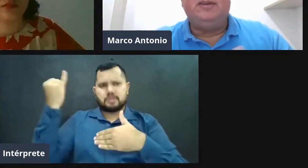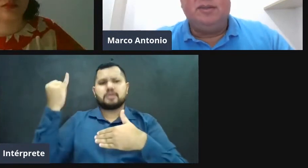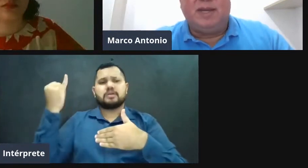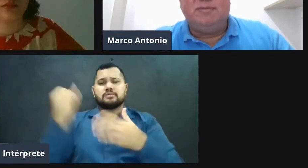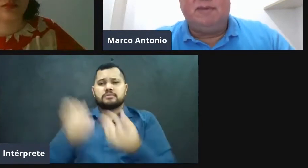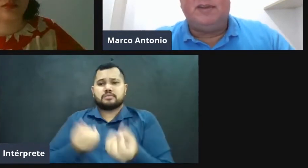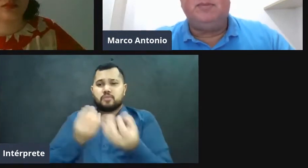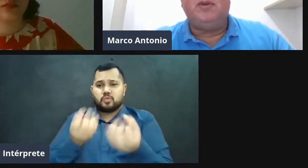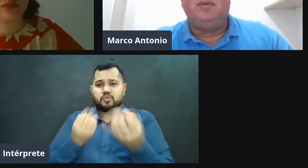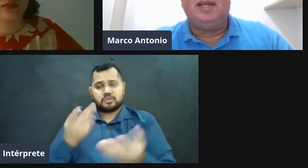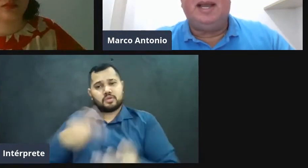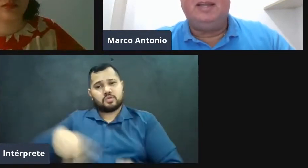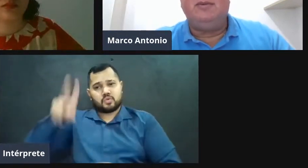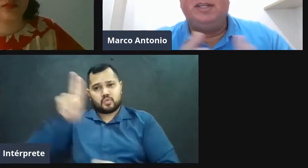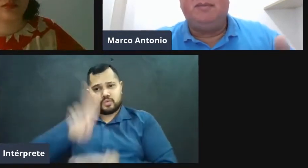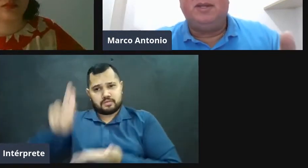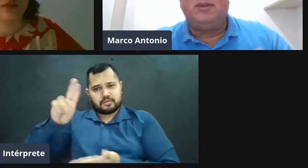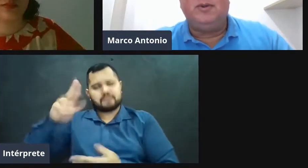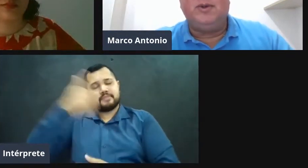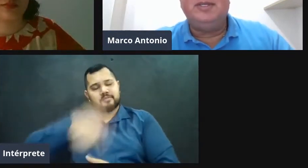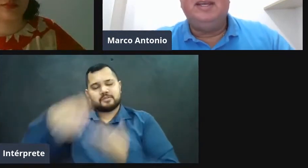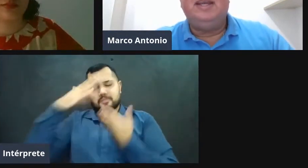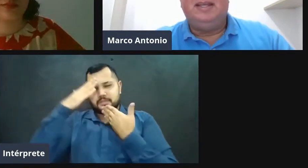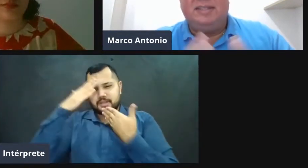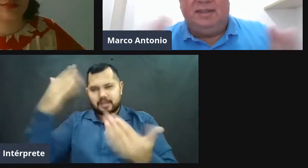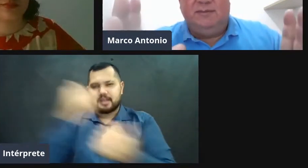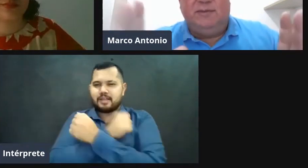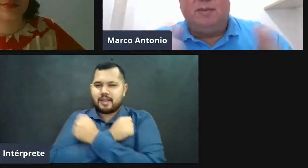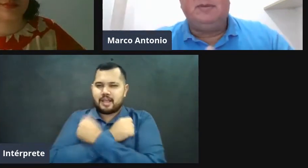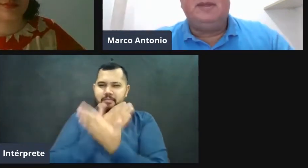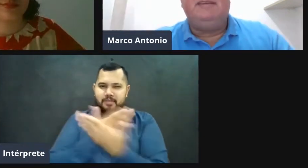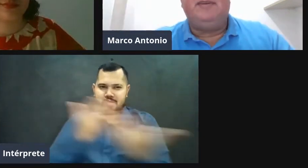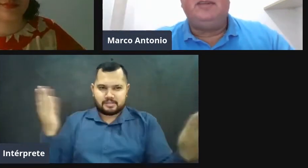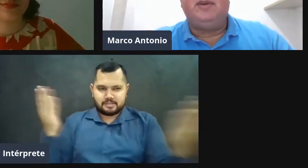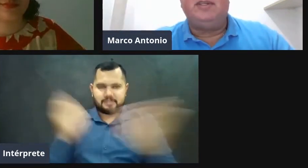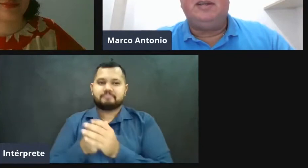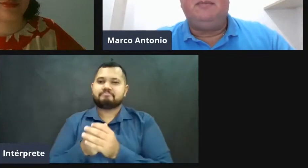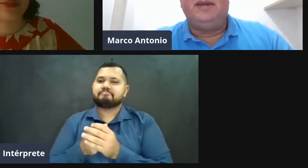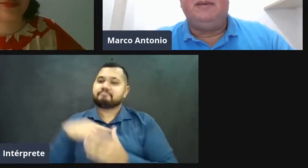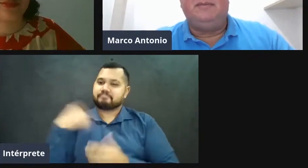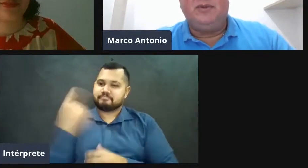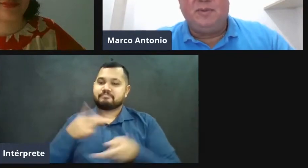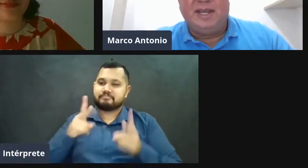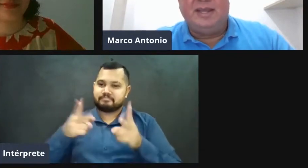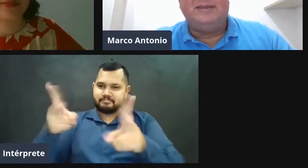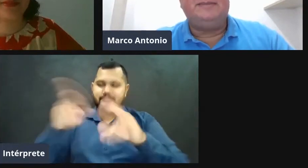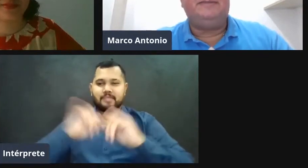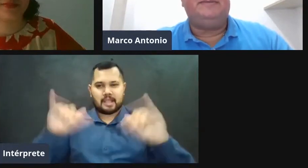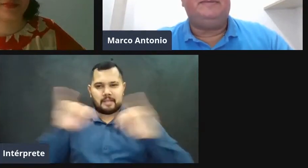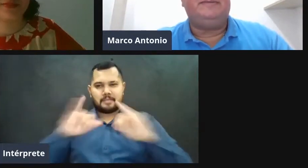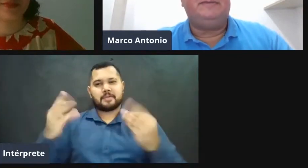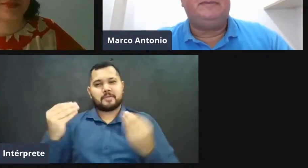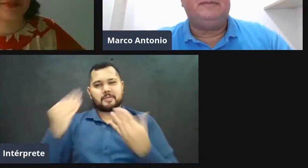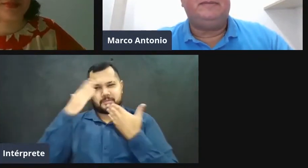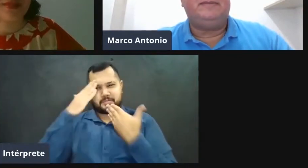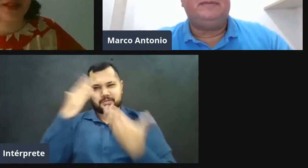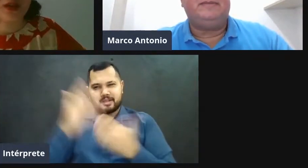produz, né? Então, assim, mais uma vez, muito obrigado, um grande abraço a todos e vamos em frente com a nossa campanha. Muito obrigado.